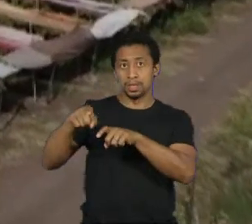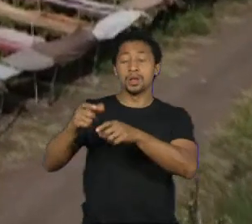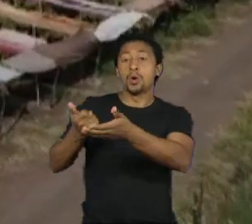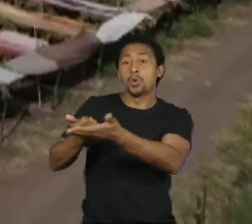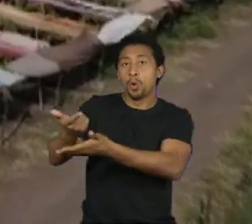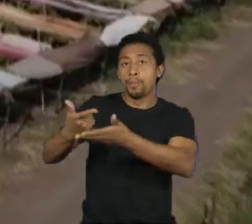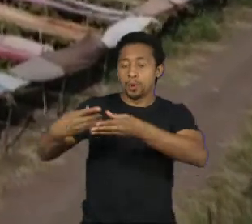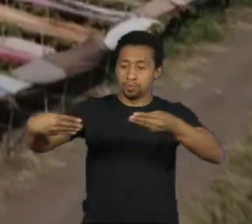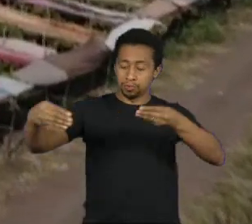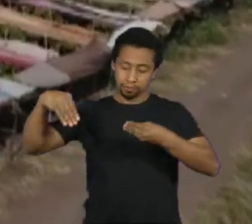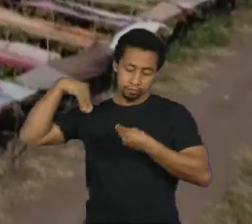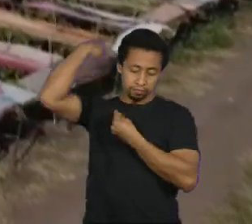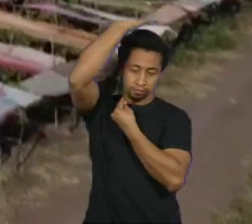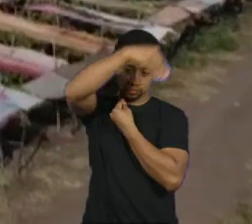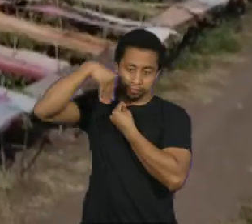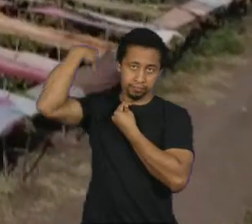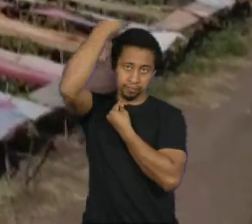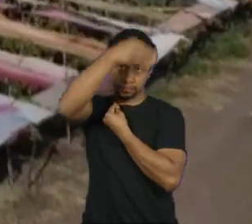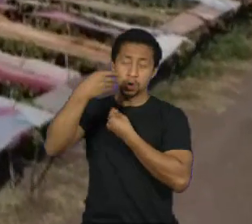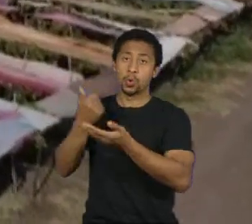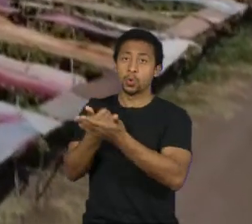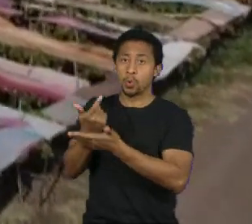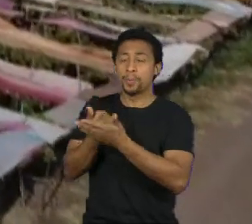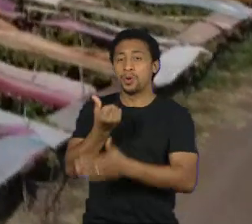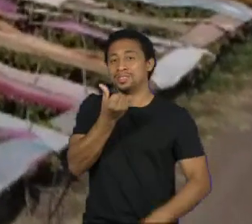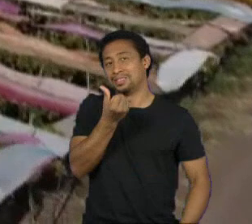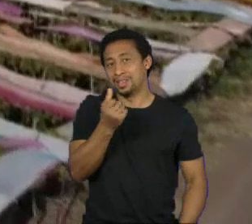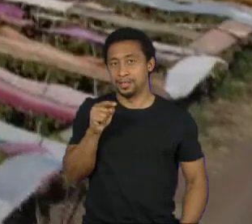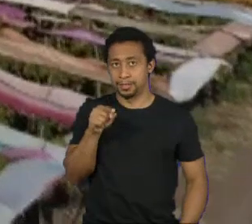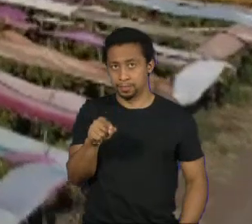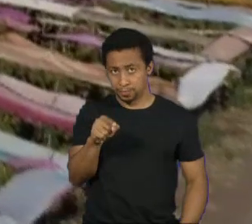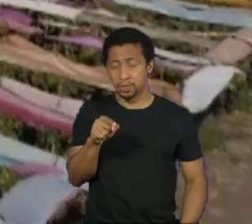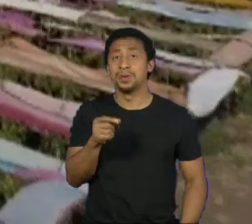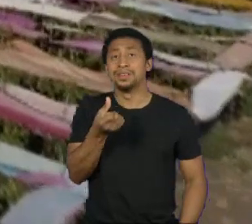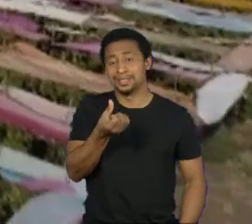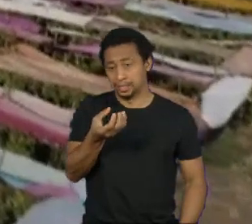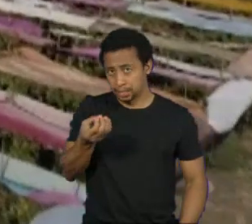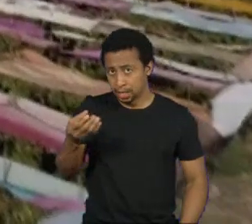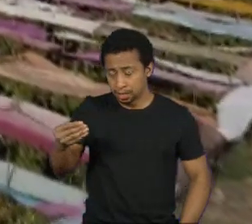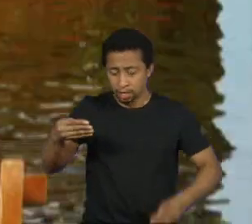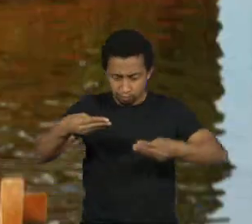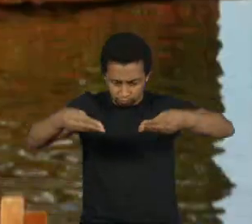saris, tradicional vestimenta das mulheres, para manter as uvas na sombra.